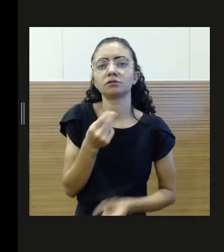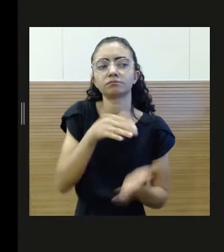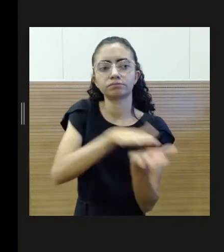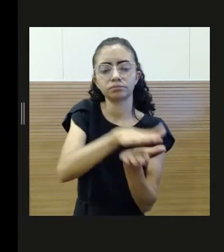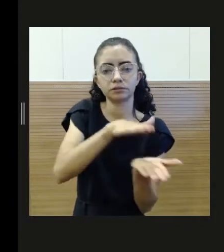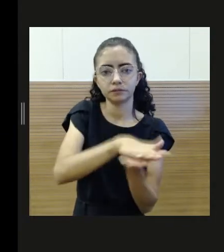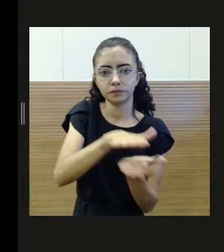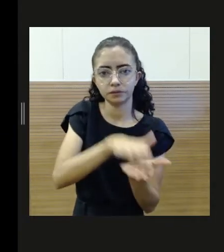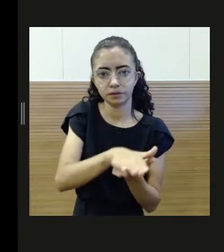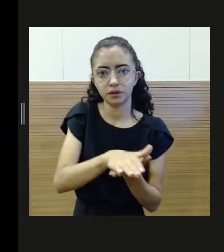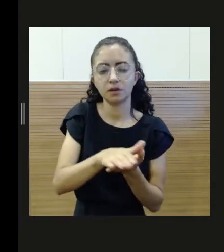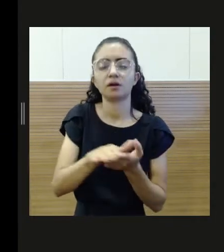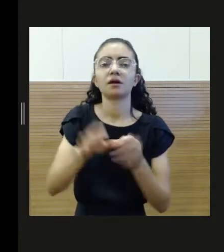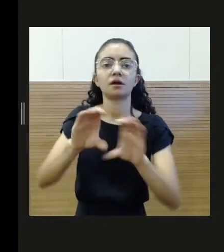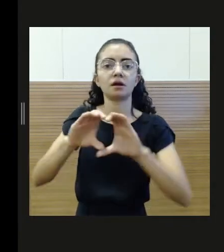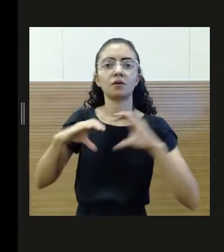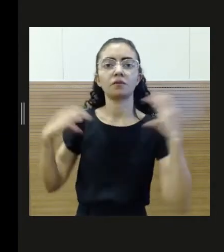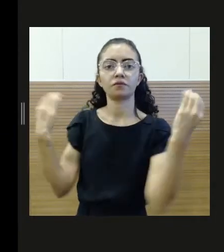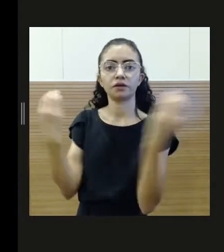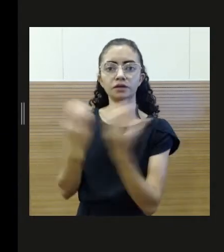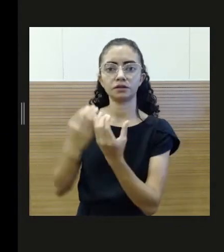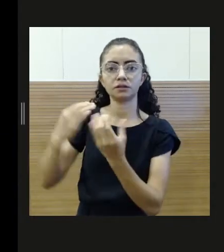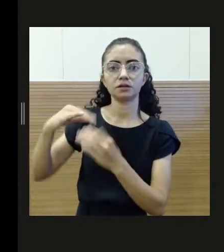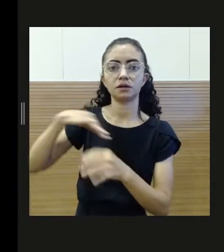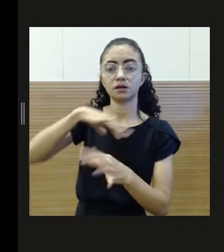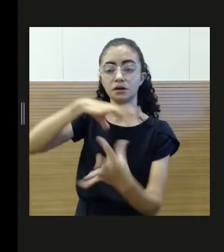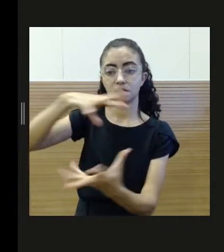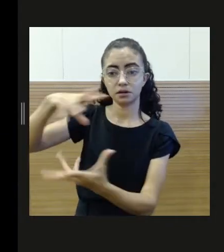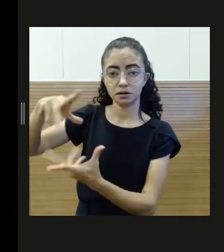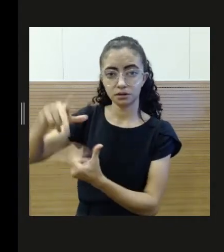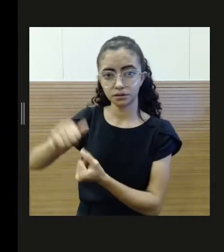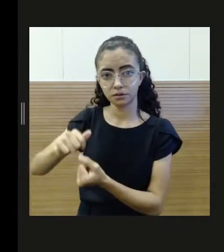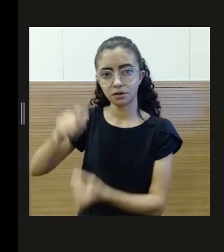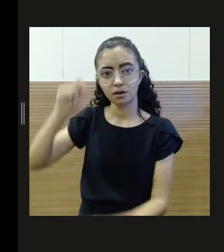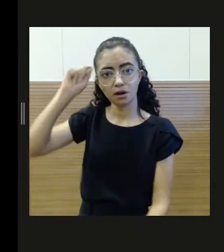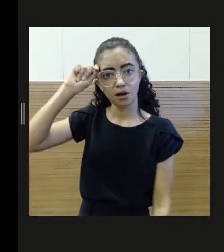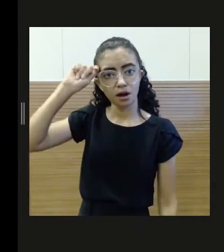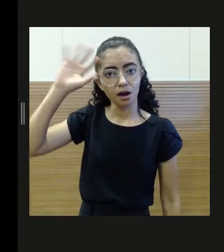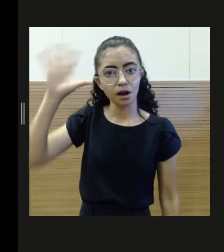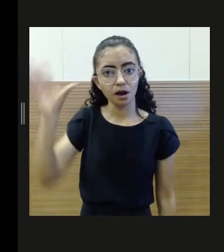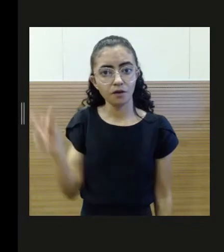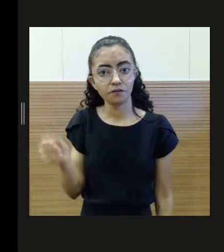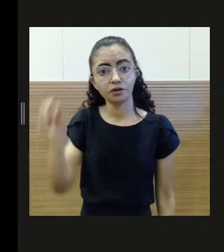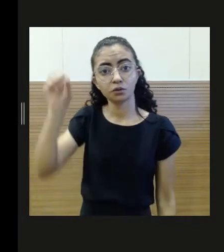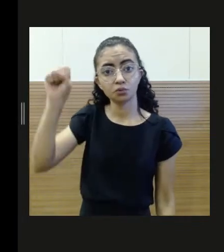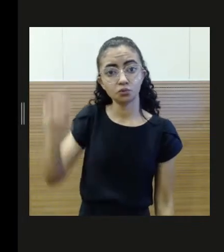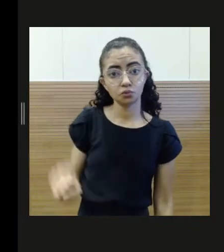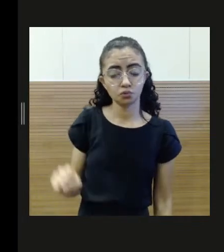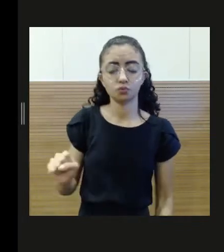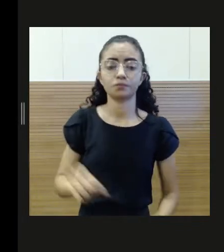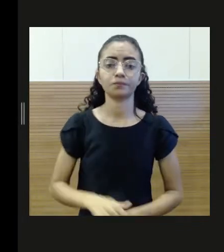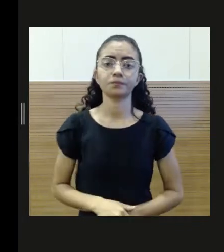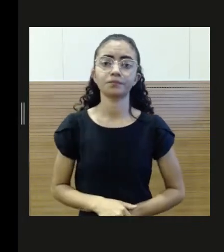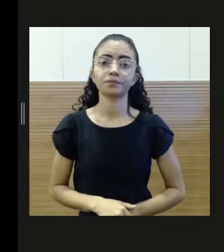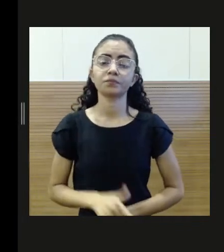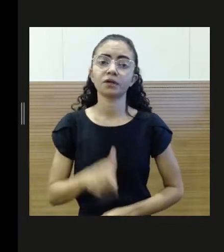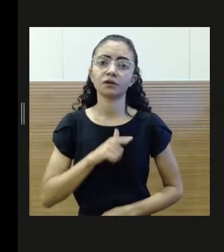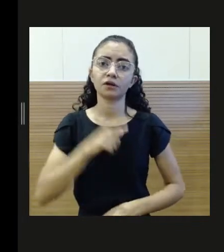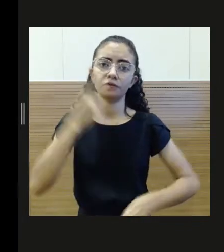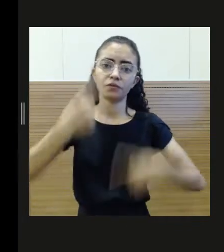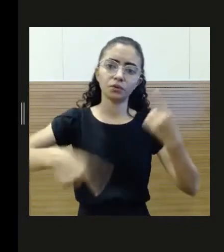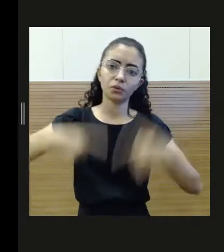Conferência Internacional em Nutrição na África do Sul. Nos próximos 2 anos, foi discutido e apoiado a conferência na